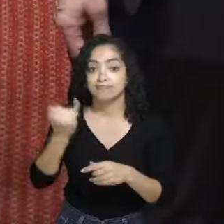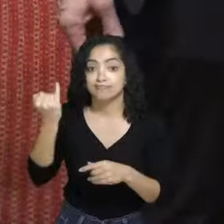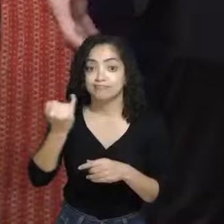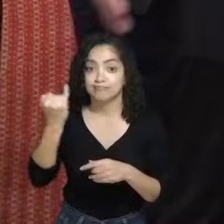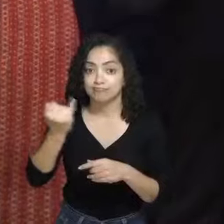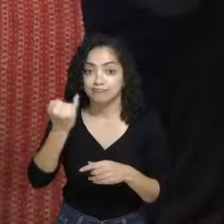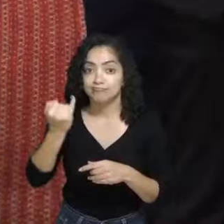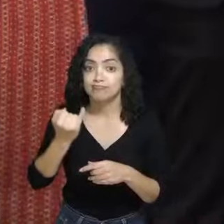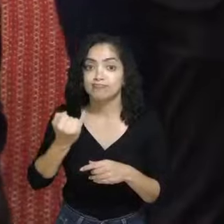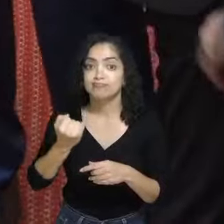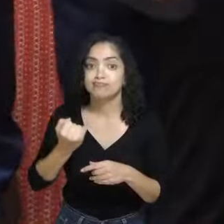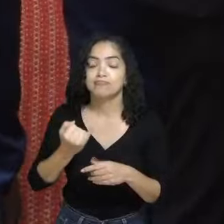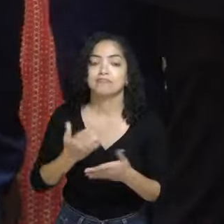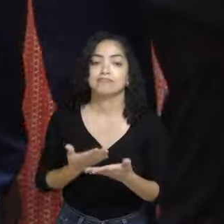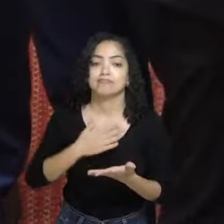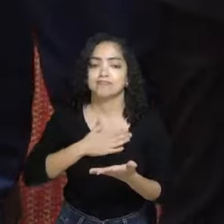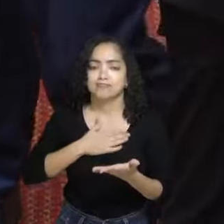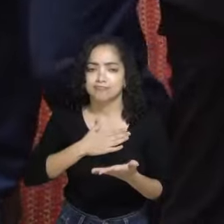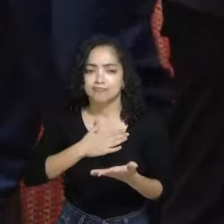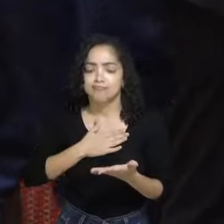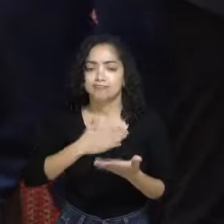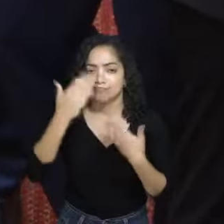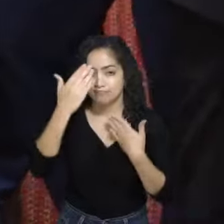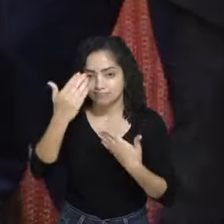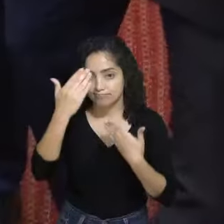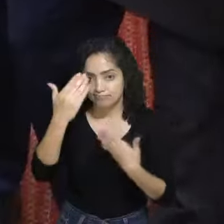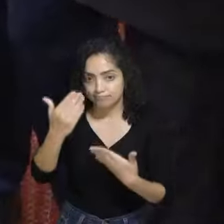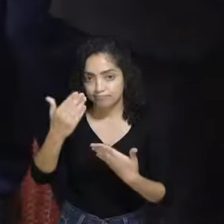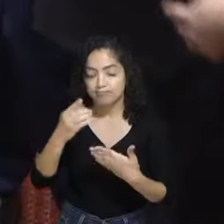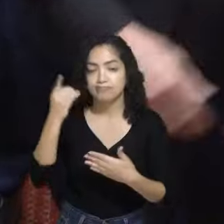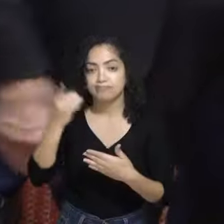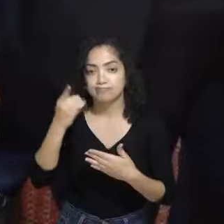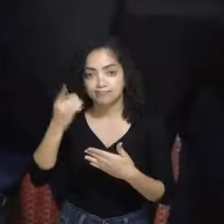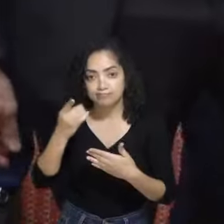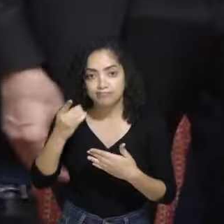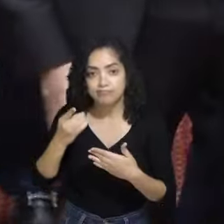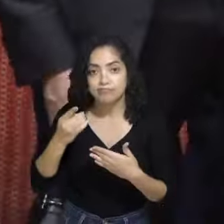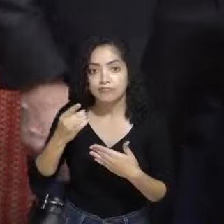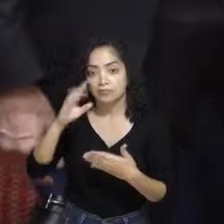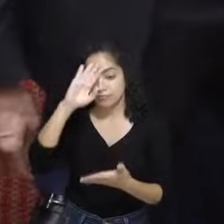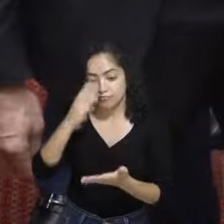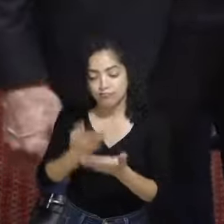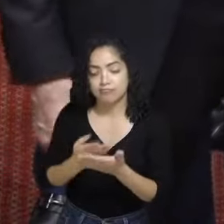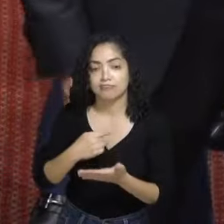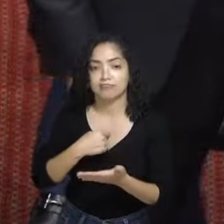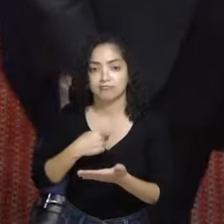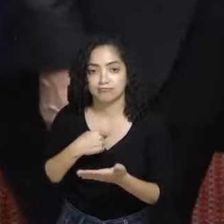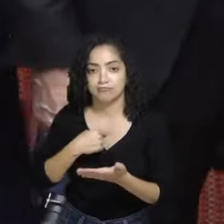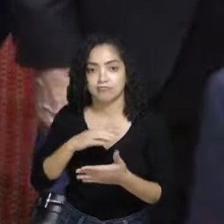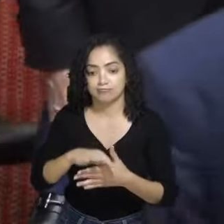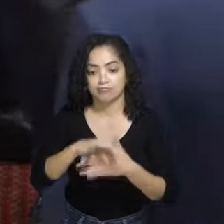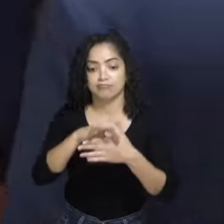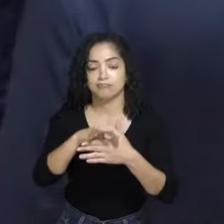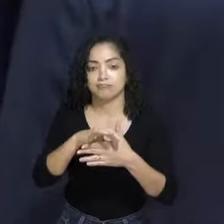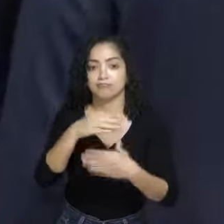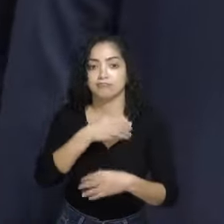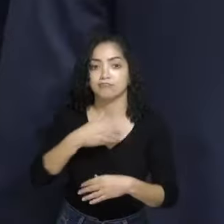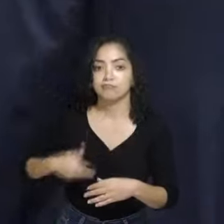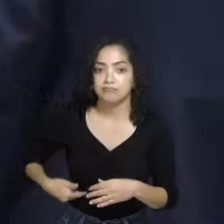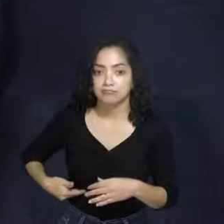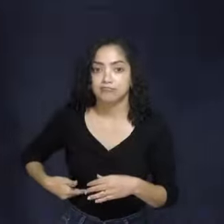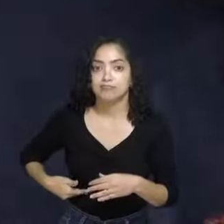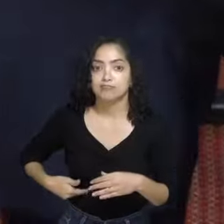coração mesmo, muito obrigado a todos os deputados. Muito obrigado, governador Jorginho Melo, pela confiança de ter liderado esse ano com a liderança do governo. E estamos passando